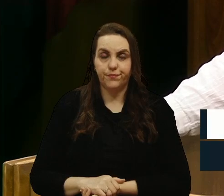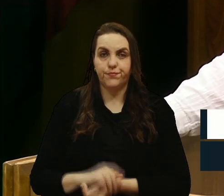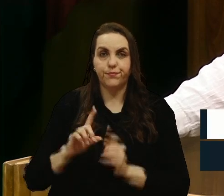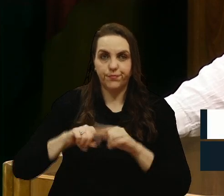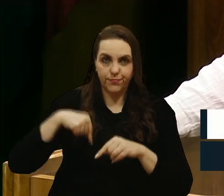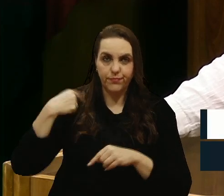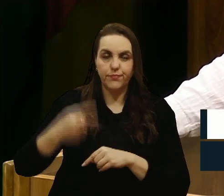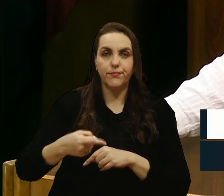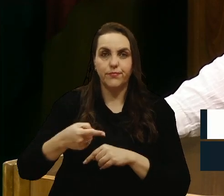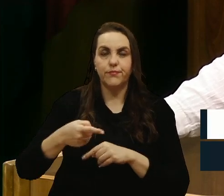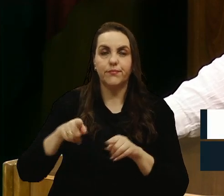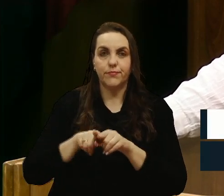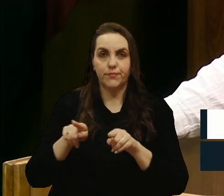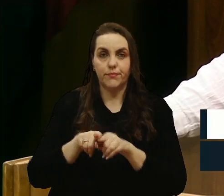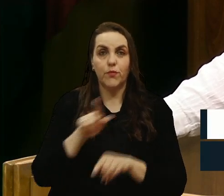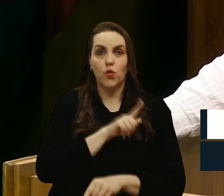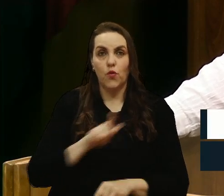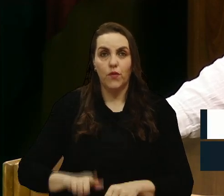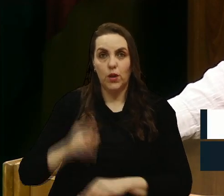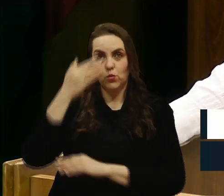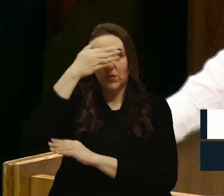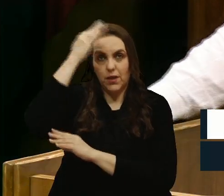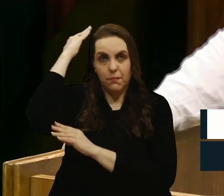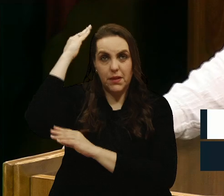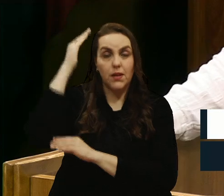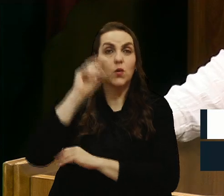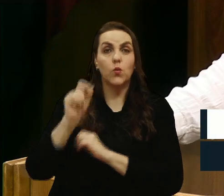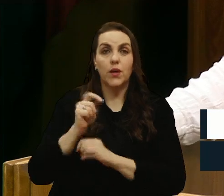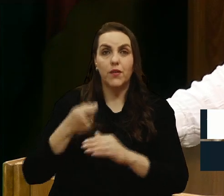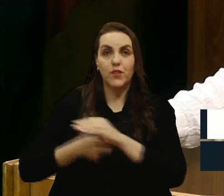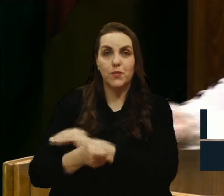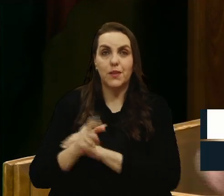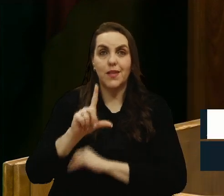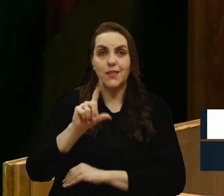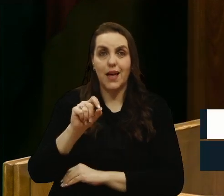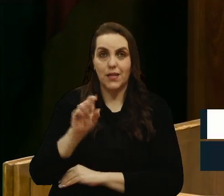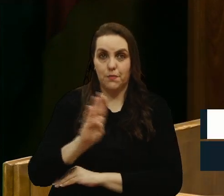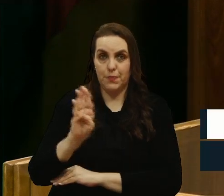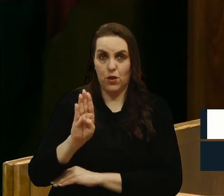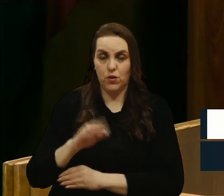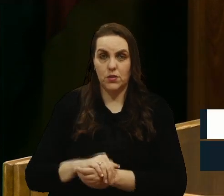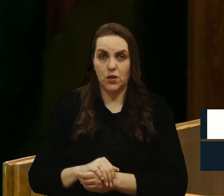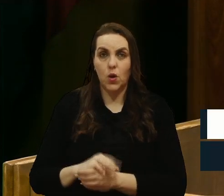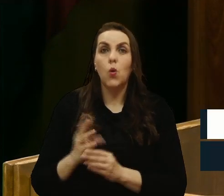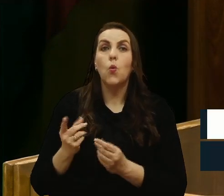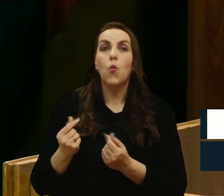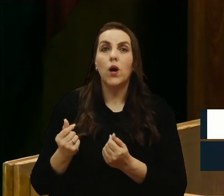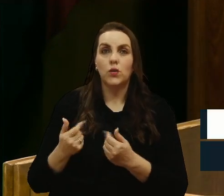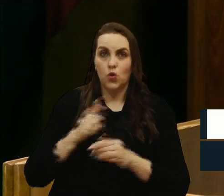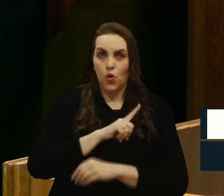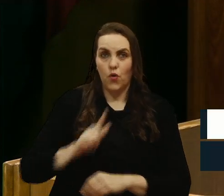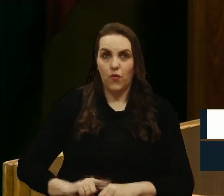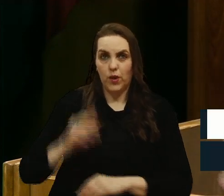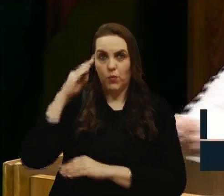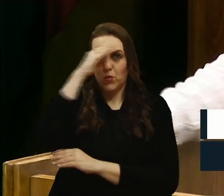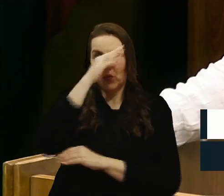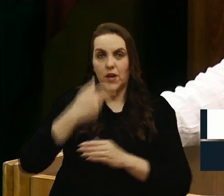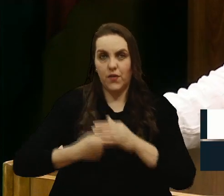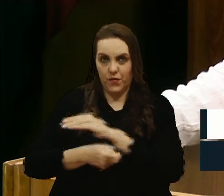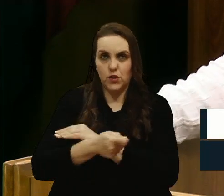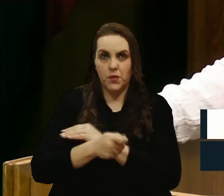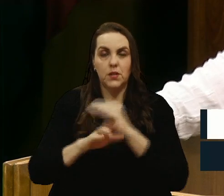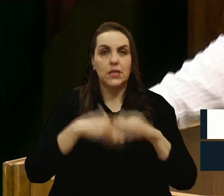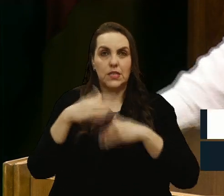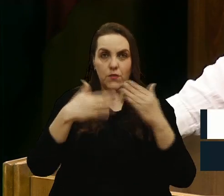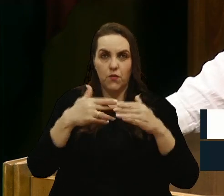Posteriormente, nós tivemos o governo Michel Temer, que investiu 10 bilhões. Sabe quanto o governo Bolsonaro investiu em